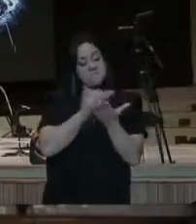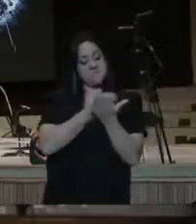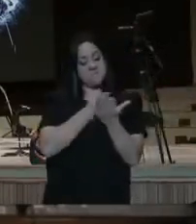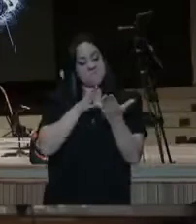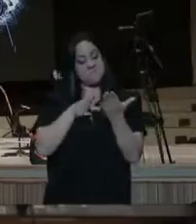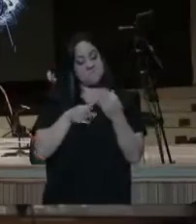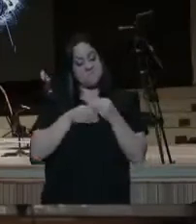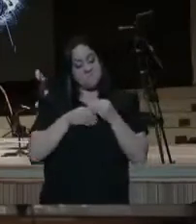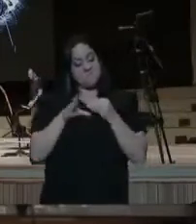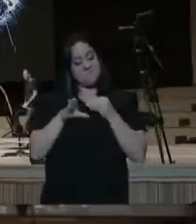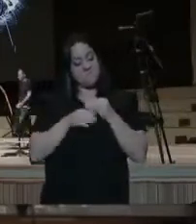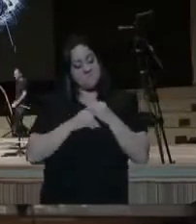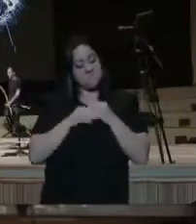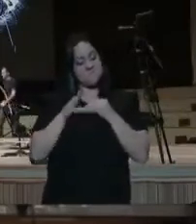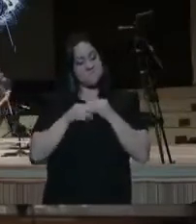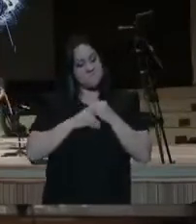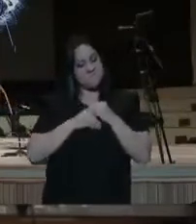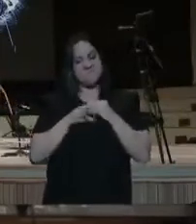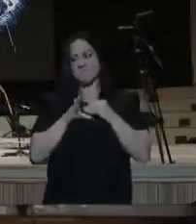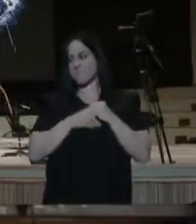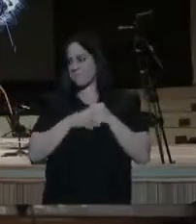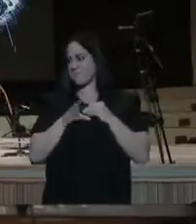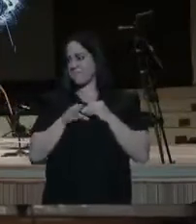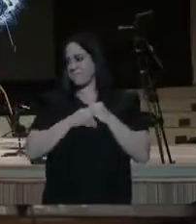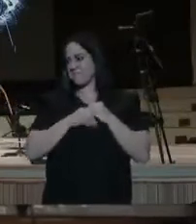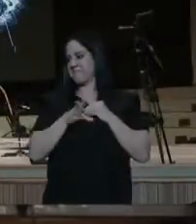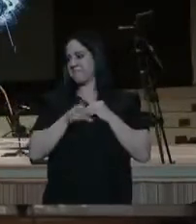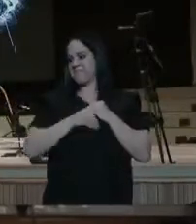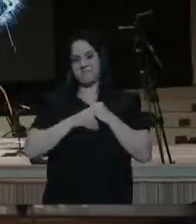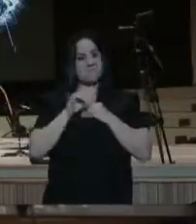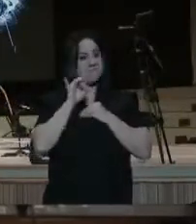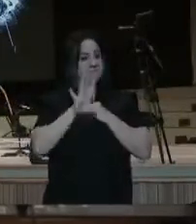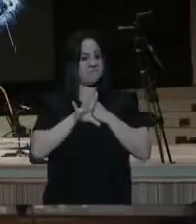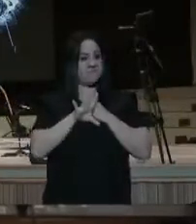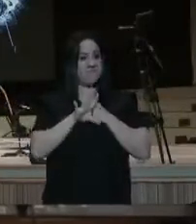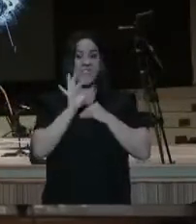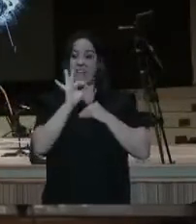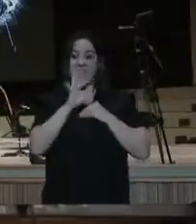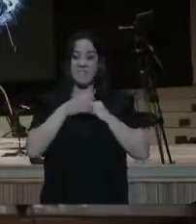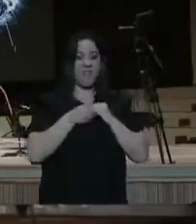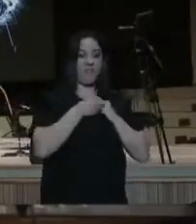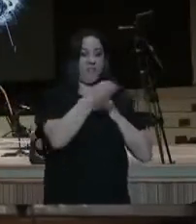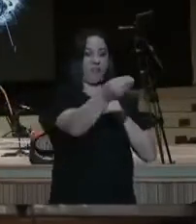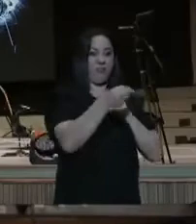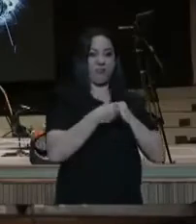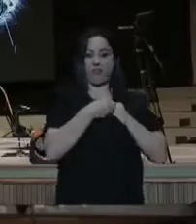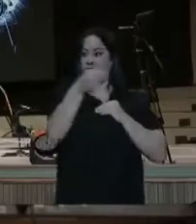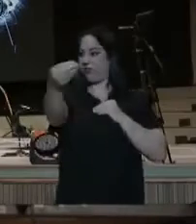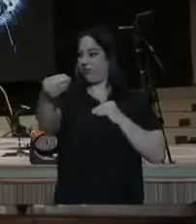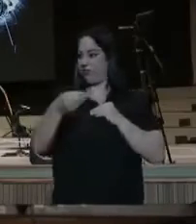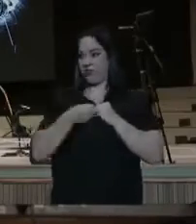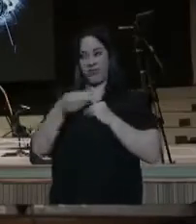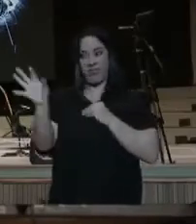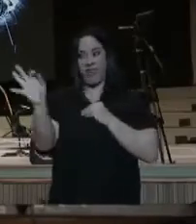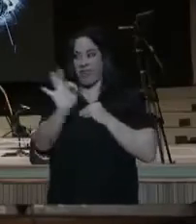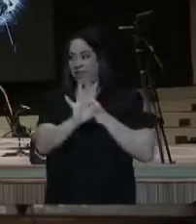ministério ao seu coração daqui a dez anos na mensagem de coach não gente